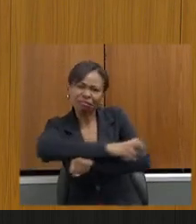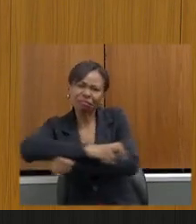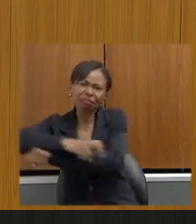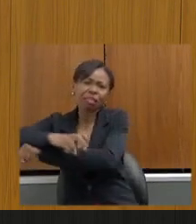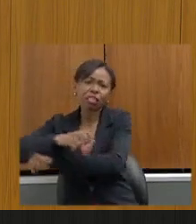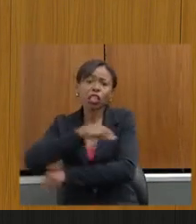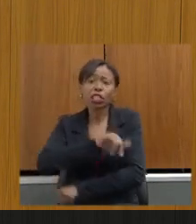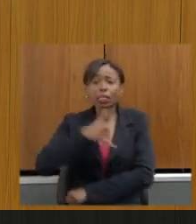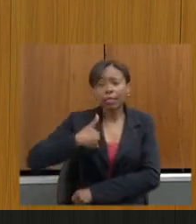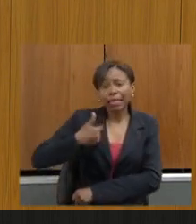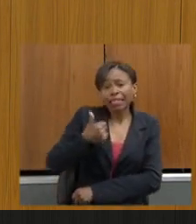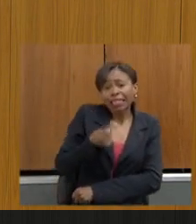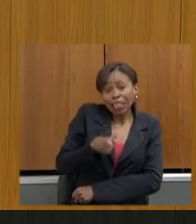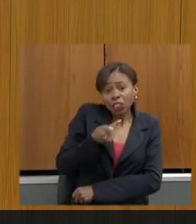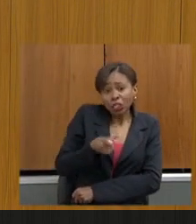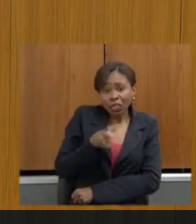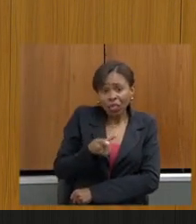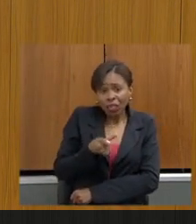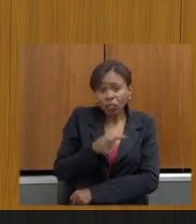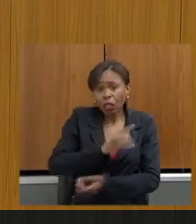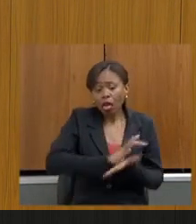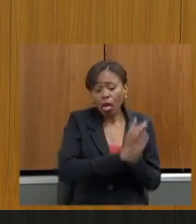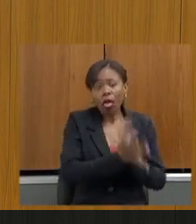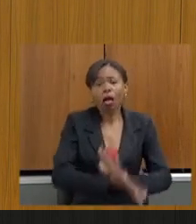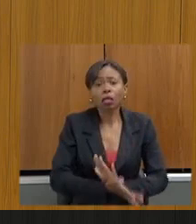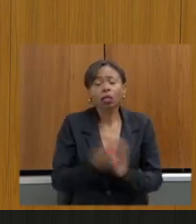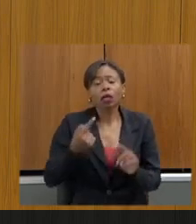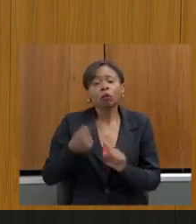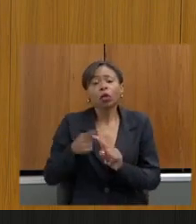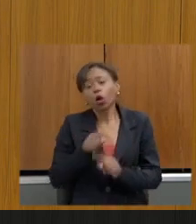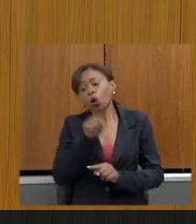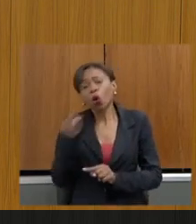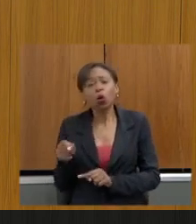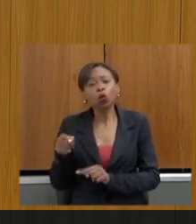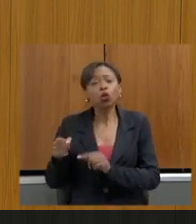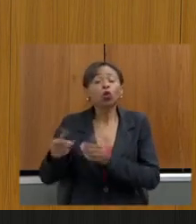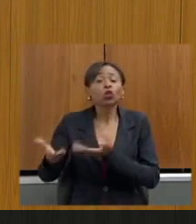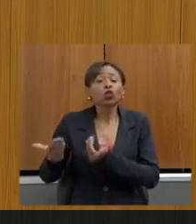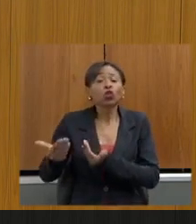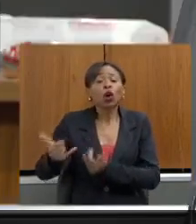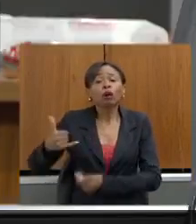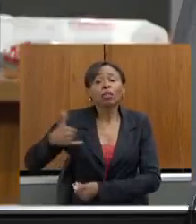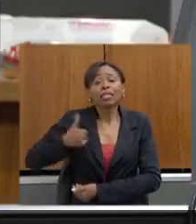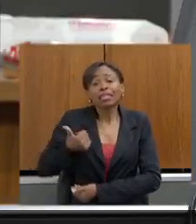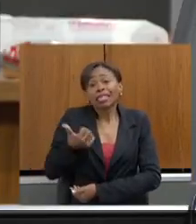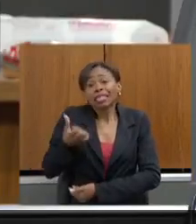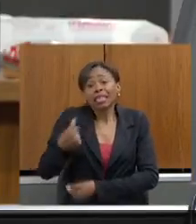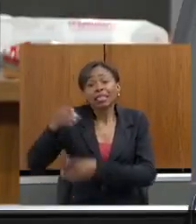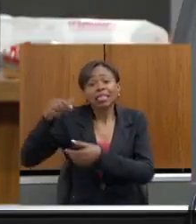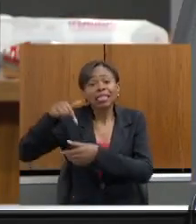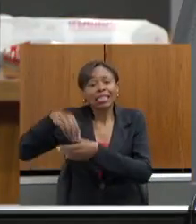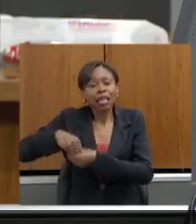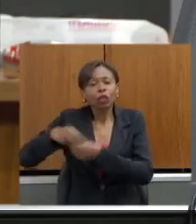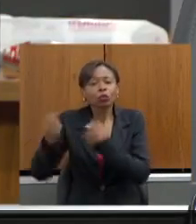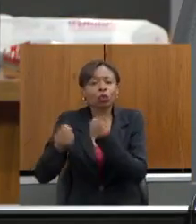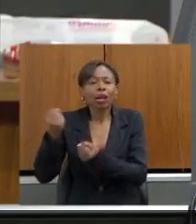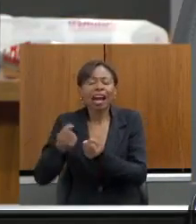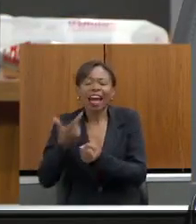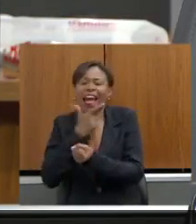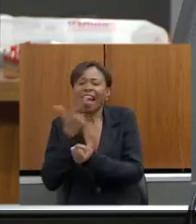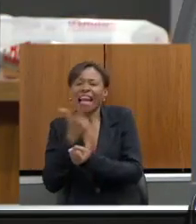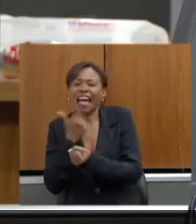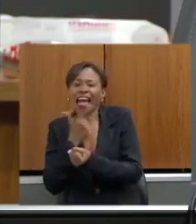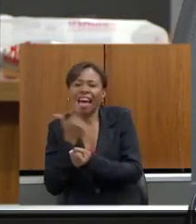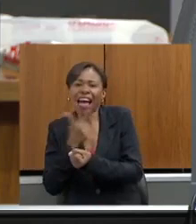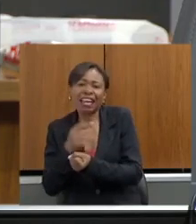7 anos não sobrou nada né tinha uma adolescente infrator de 16 anos lá dentro do carro se vangloriando que ele não era